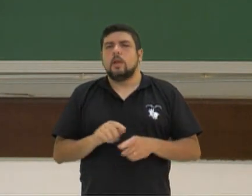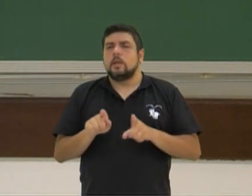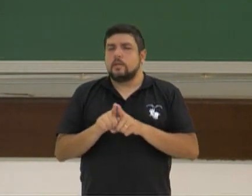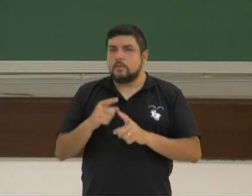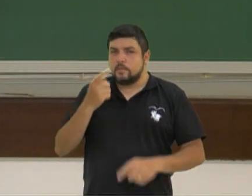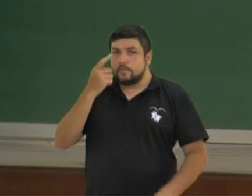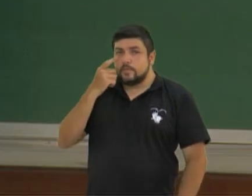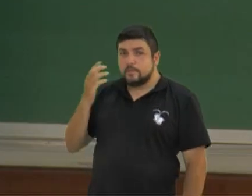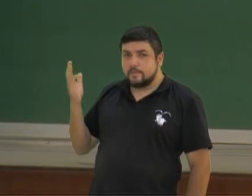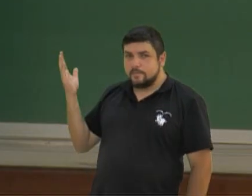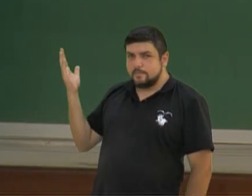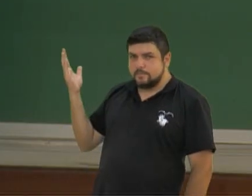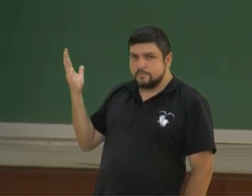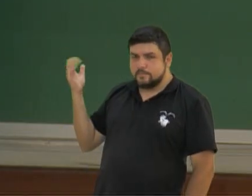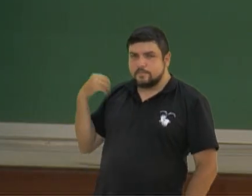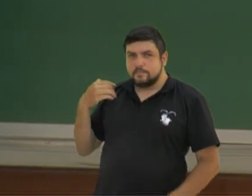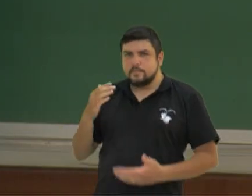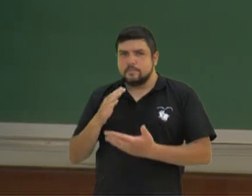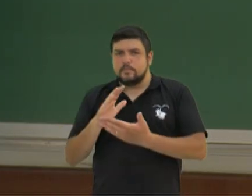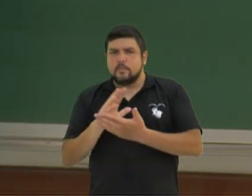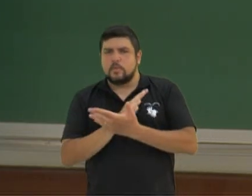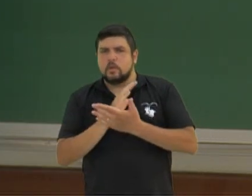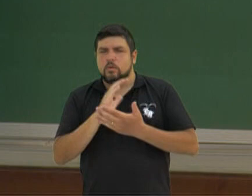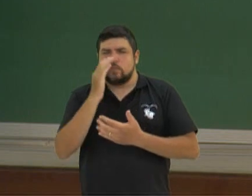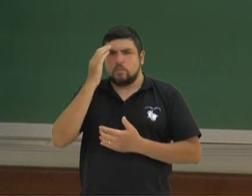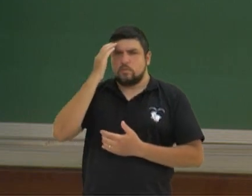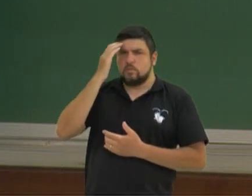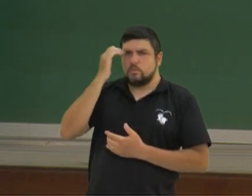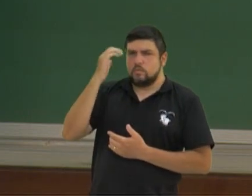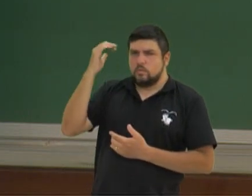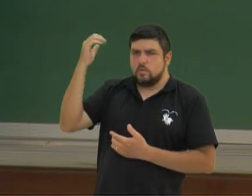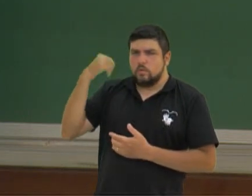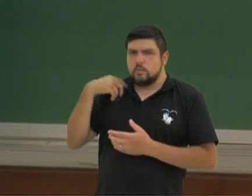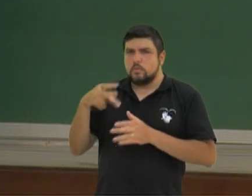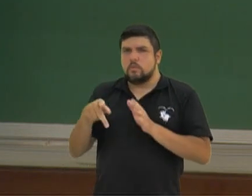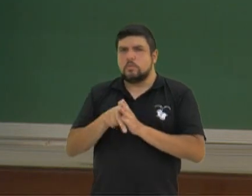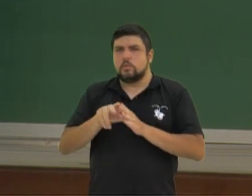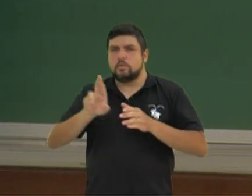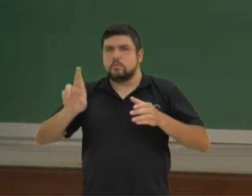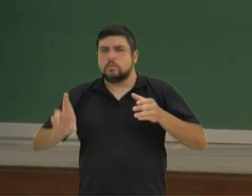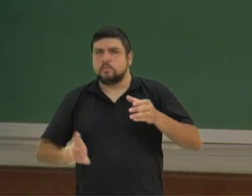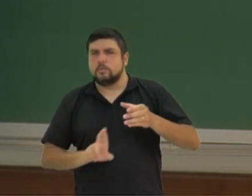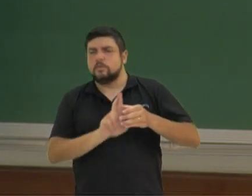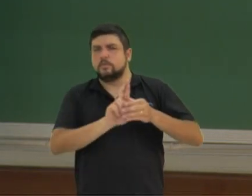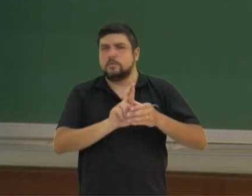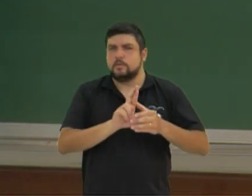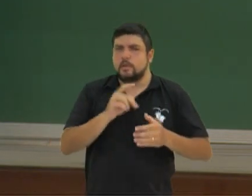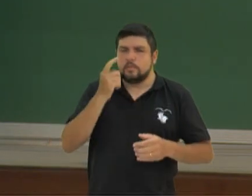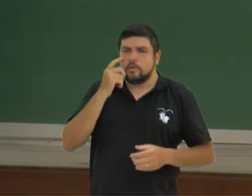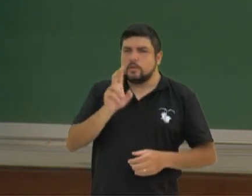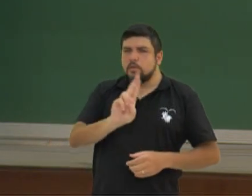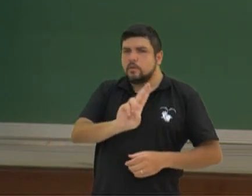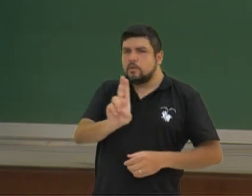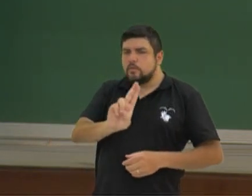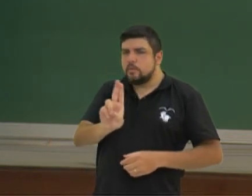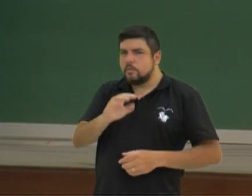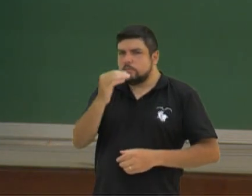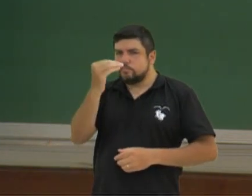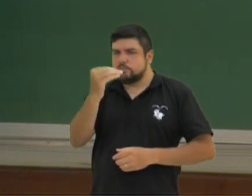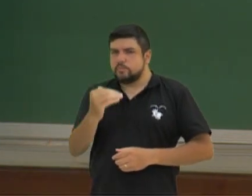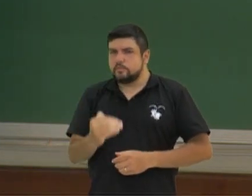alguns artistas importantes, pensadores do Renascimento. Destaques na pintura e na escultura, o Leonardo da